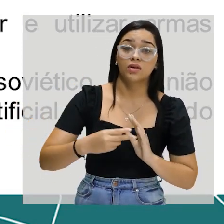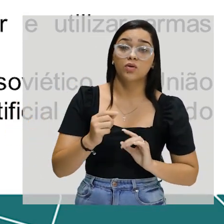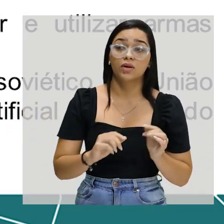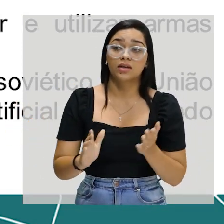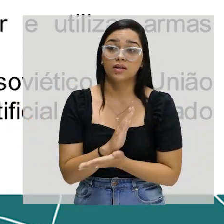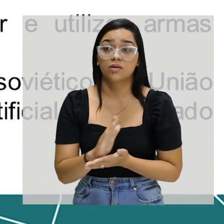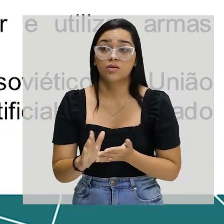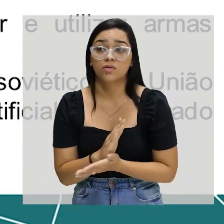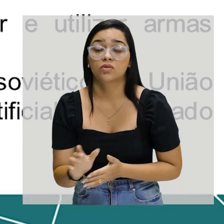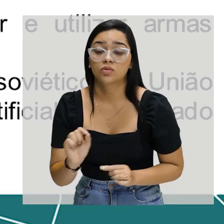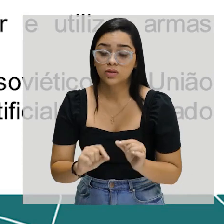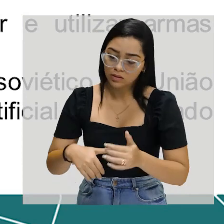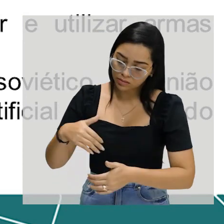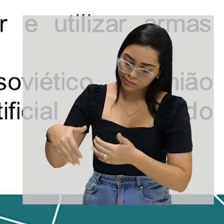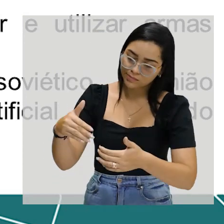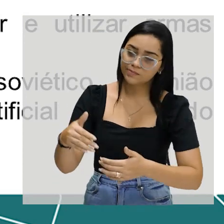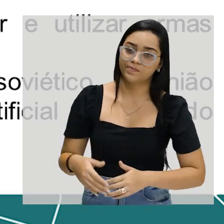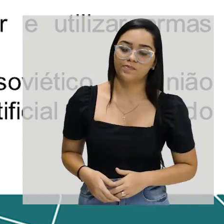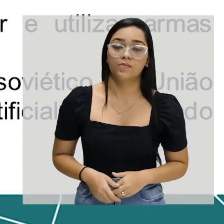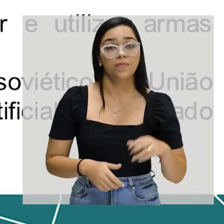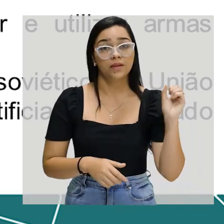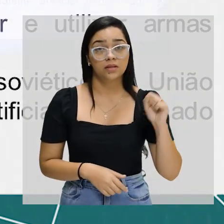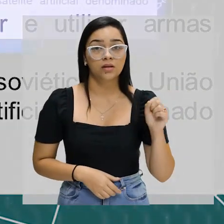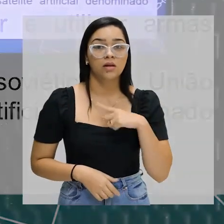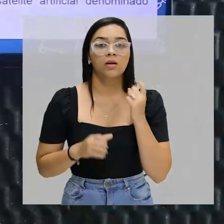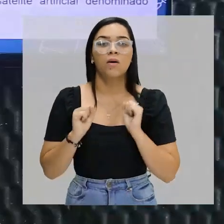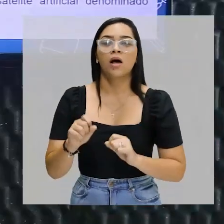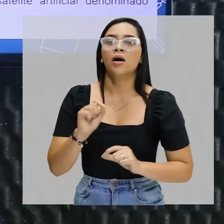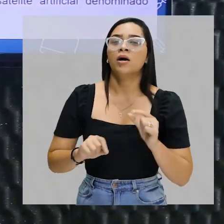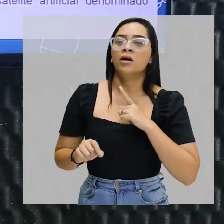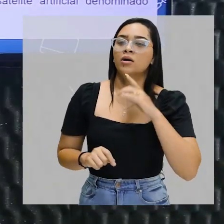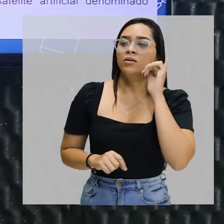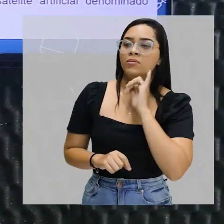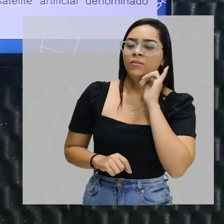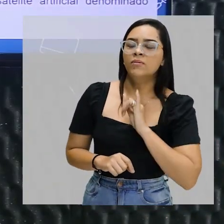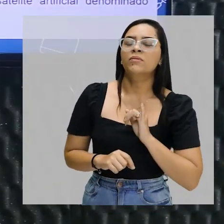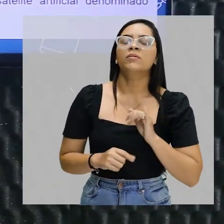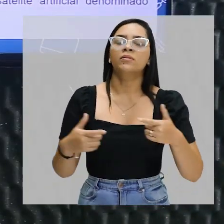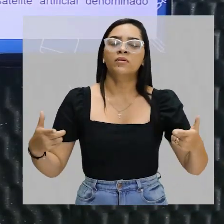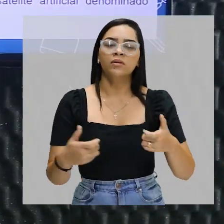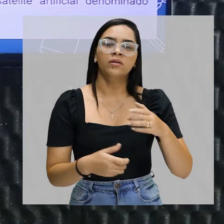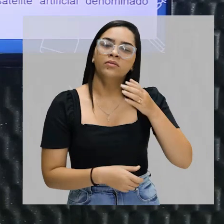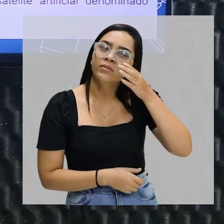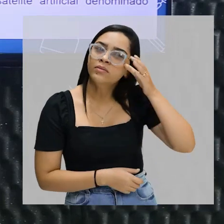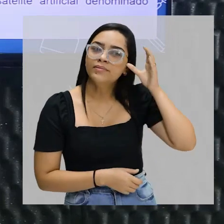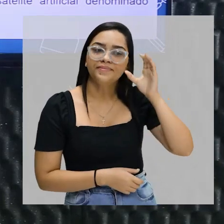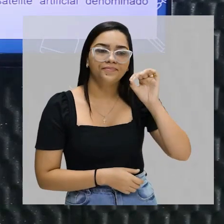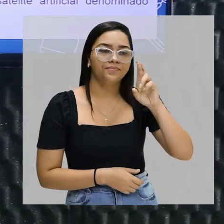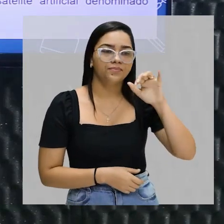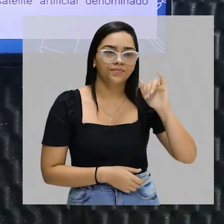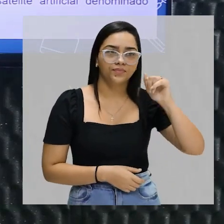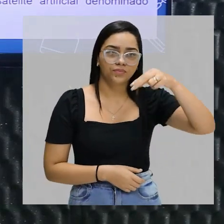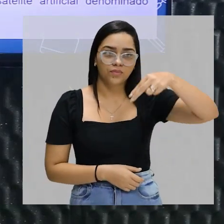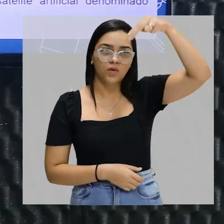não houveram conflitos decorrente dessa rivalidade Sim a gente pode citar como por exemplo a guerra da Coreia Coreia hoje galera que existe